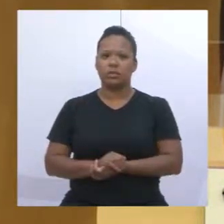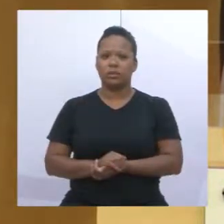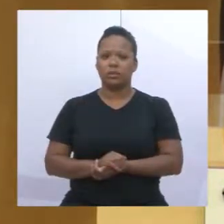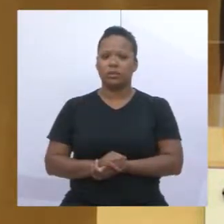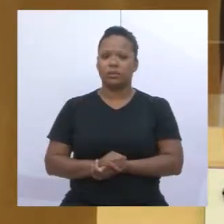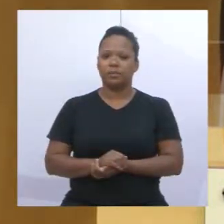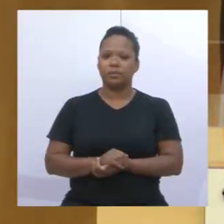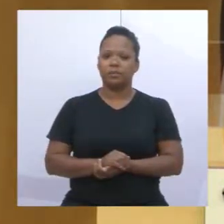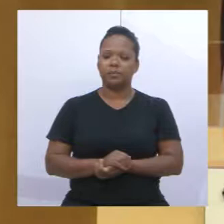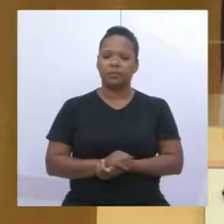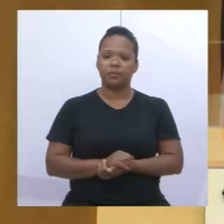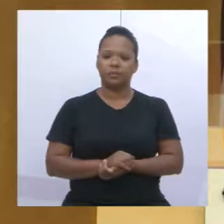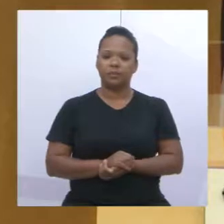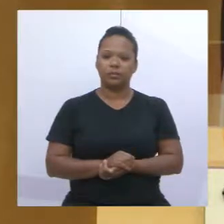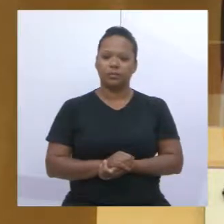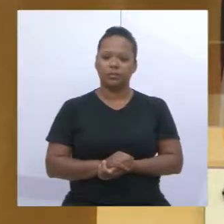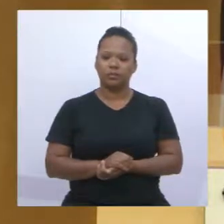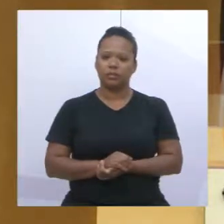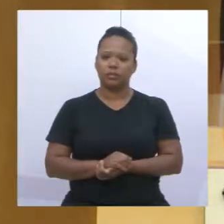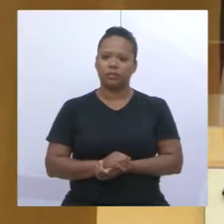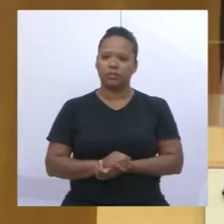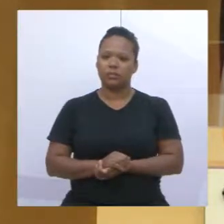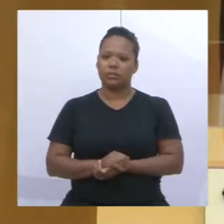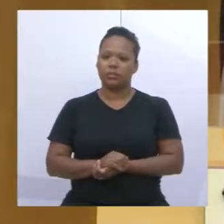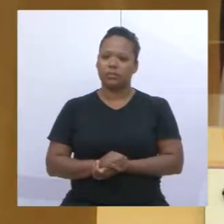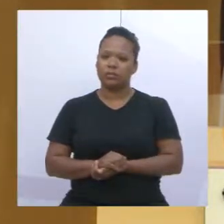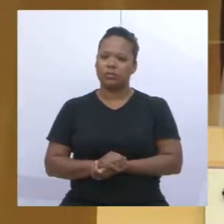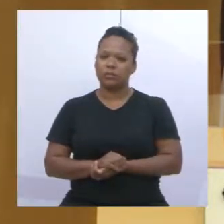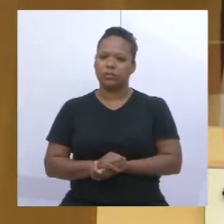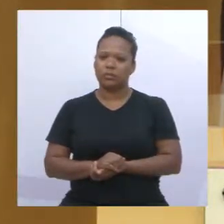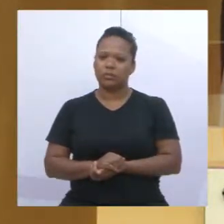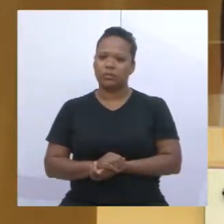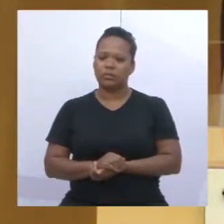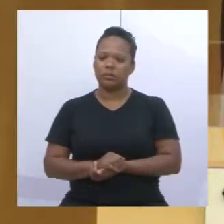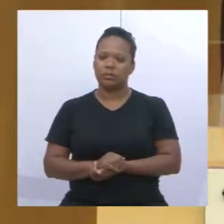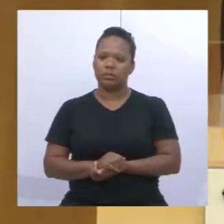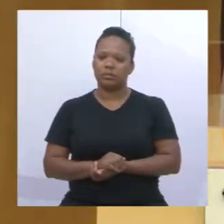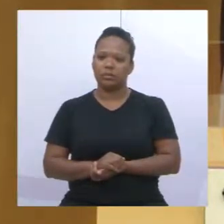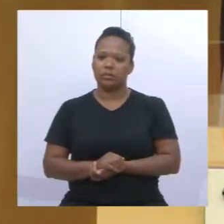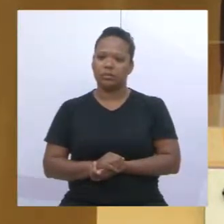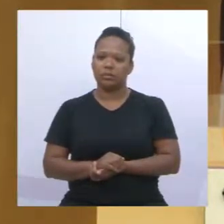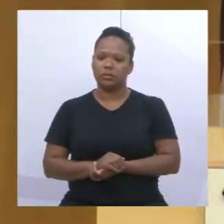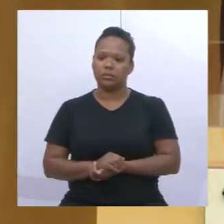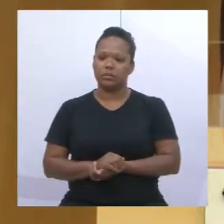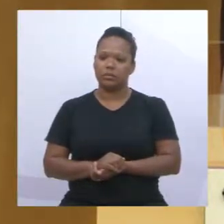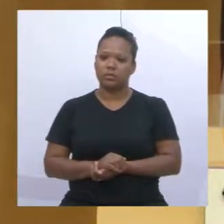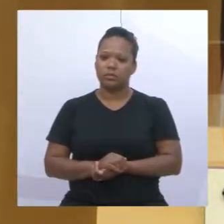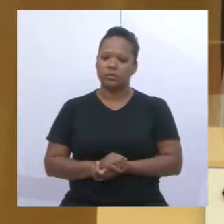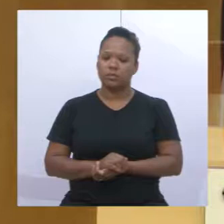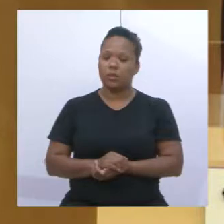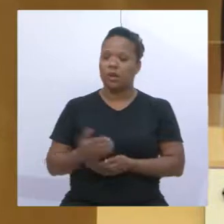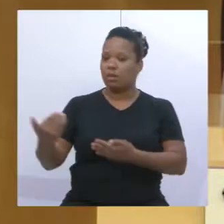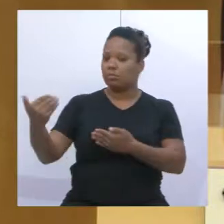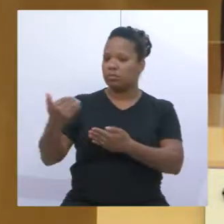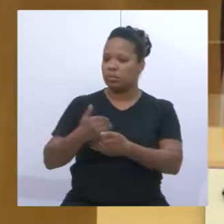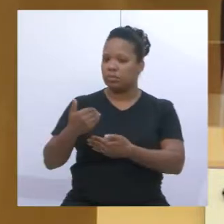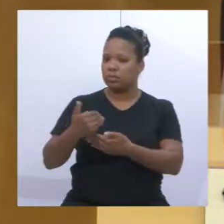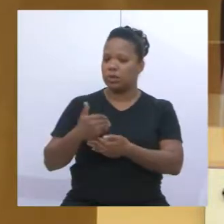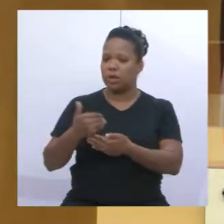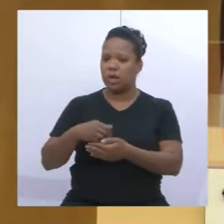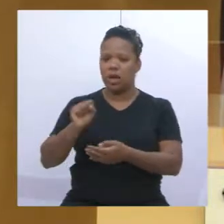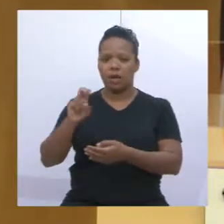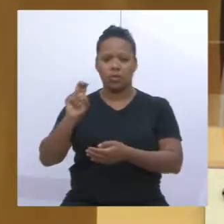E mais, o financiamento do SUS é definido pelo número de atendimentos realizados na rede pública de saúde.